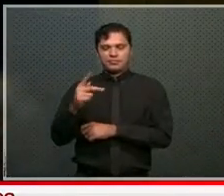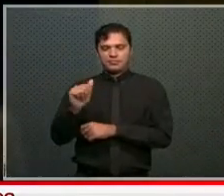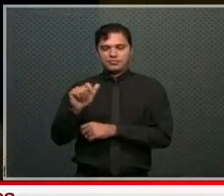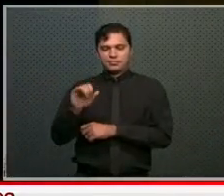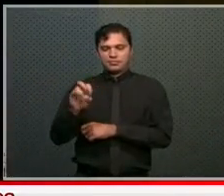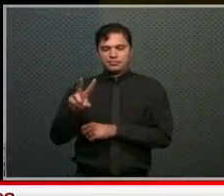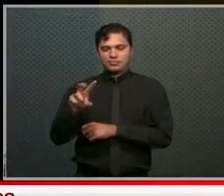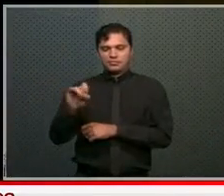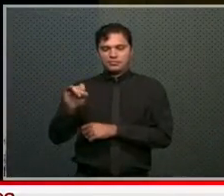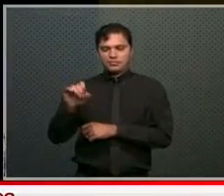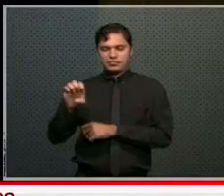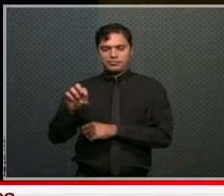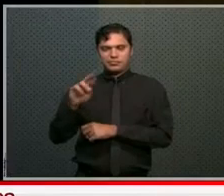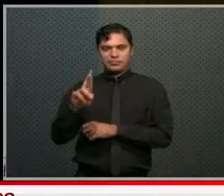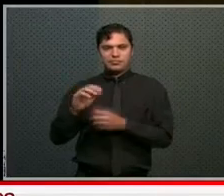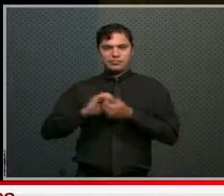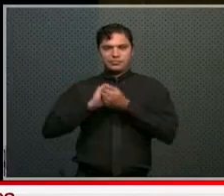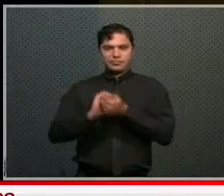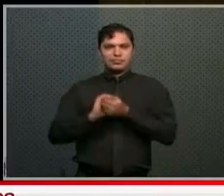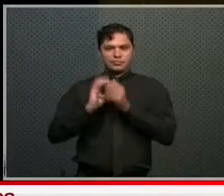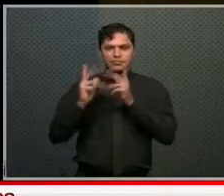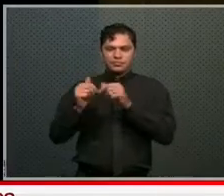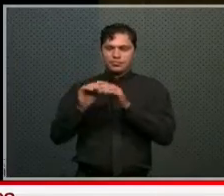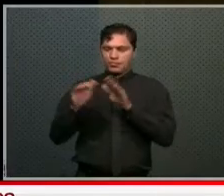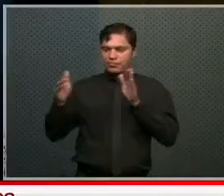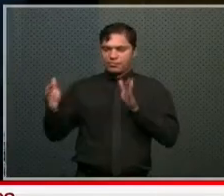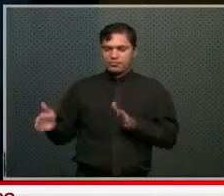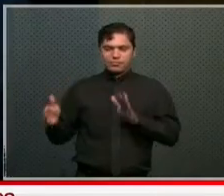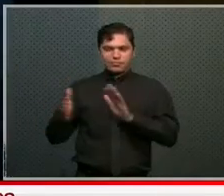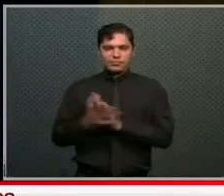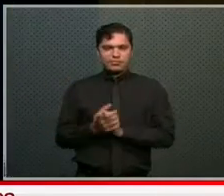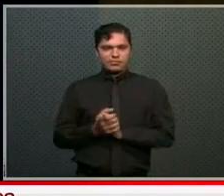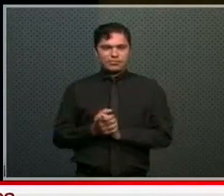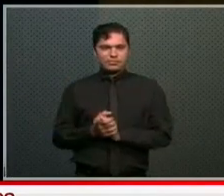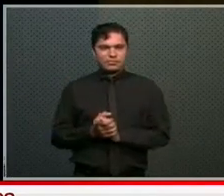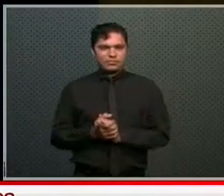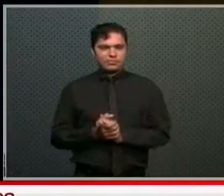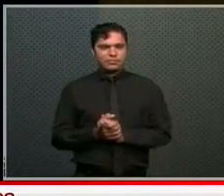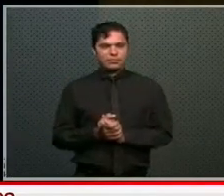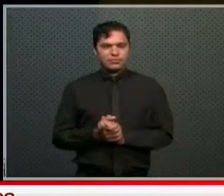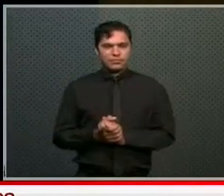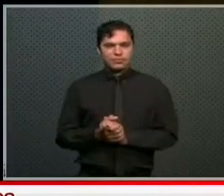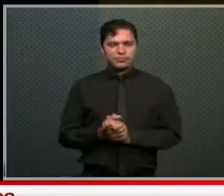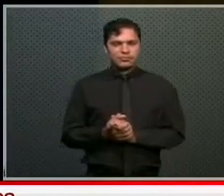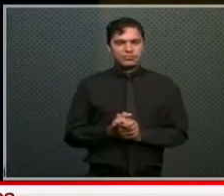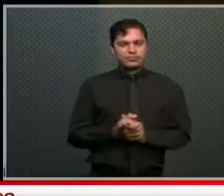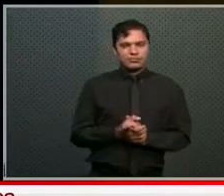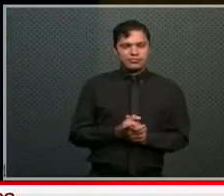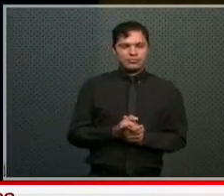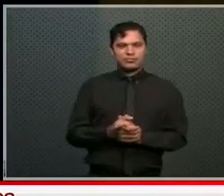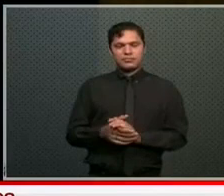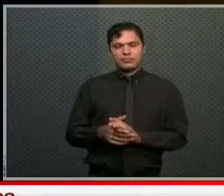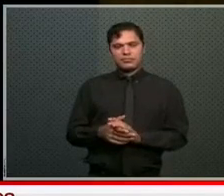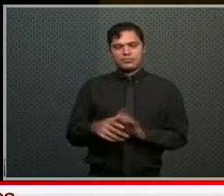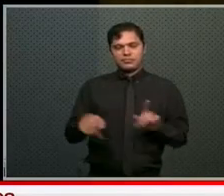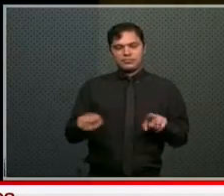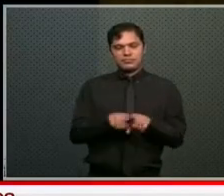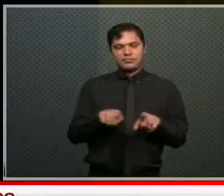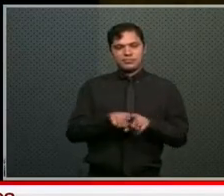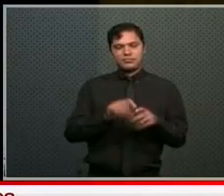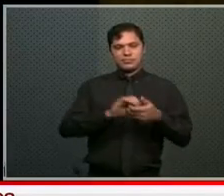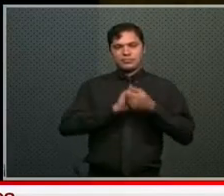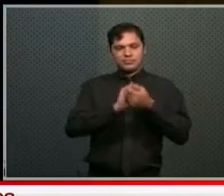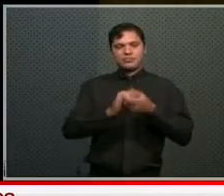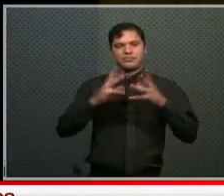cumprimento todos os membros da mesa E também o comprimento extensivo a